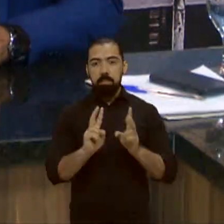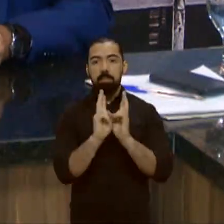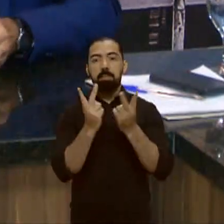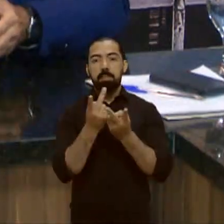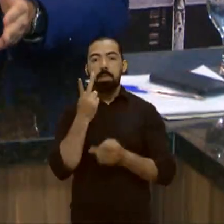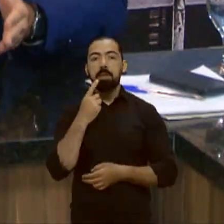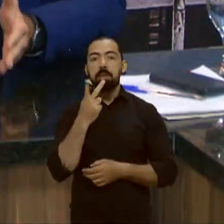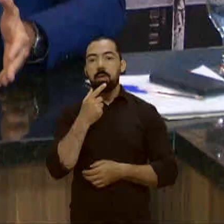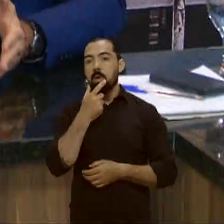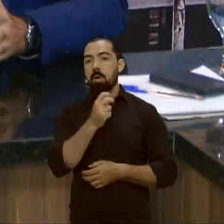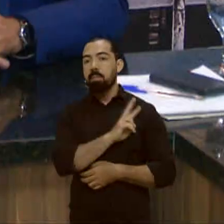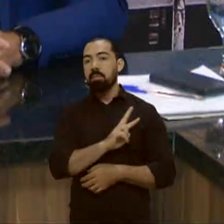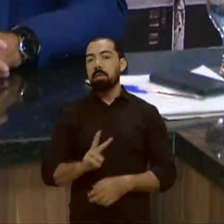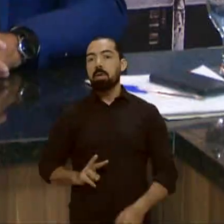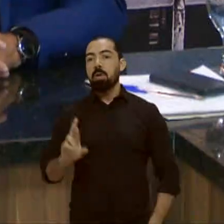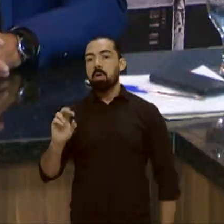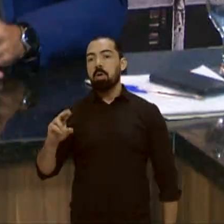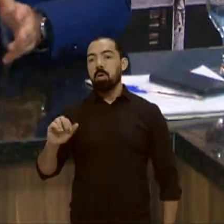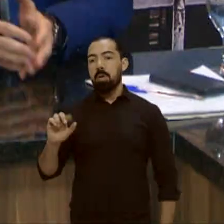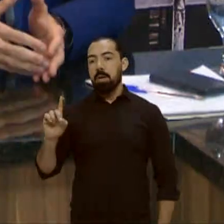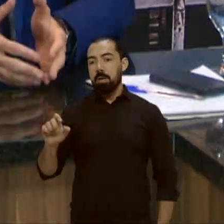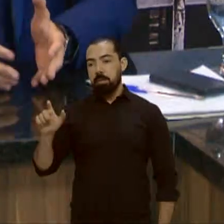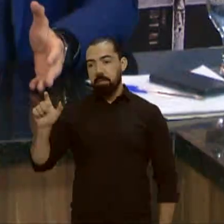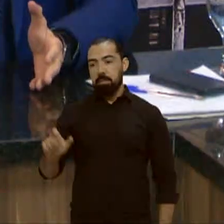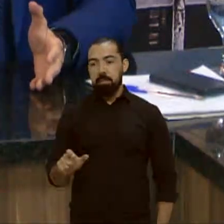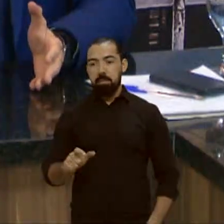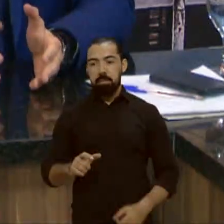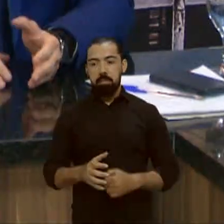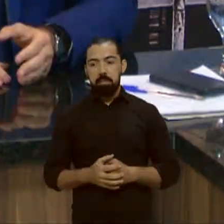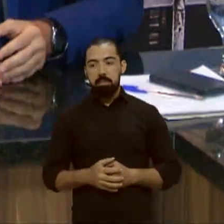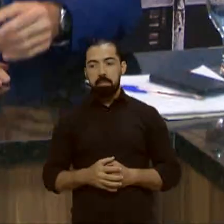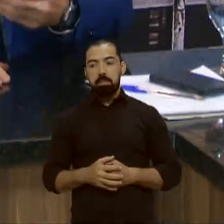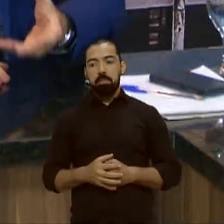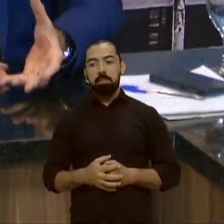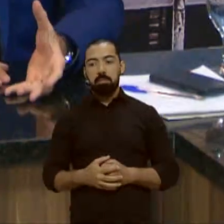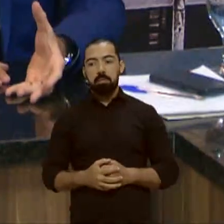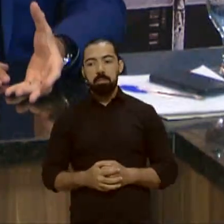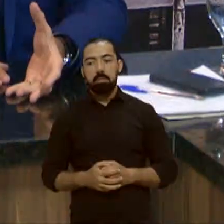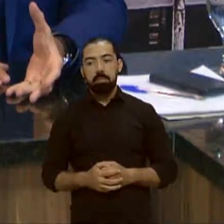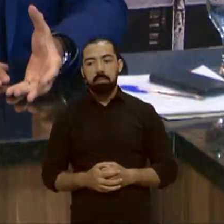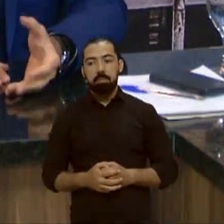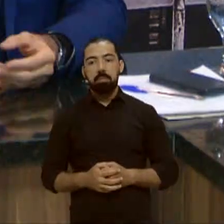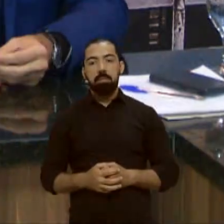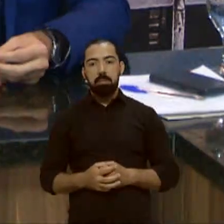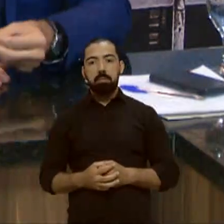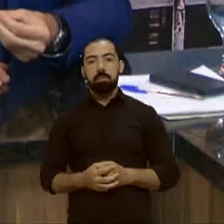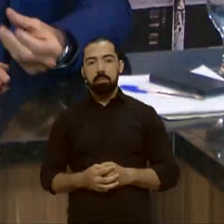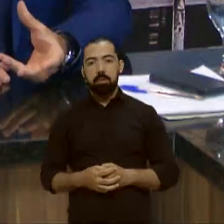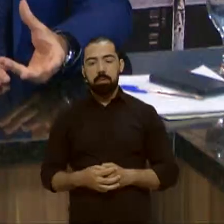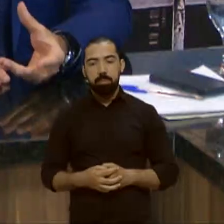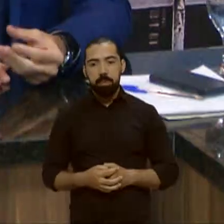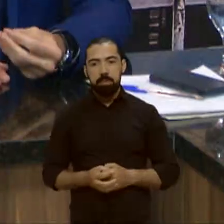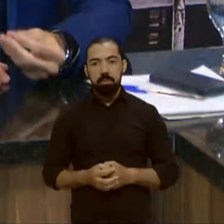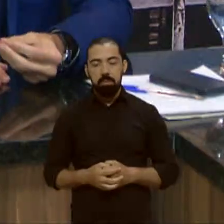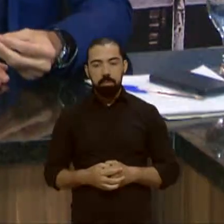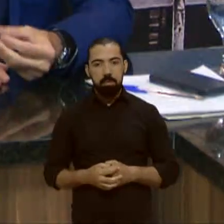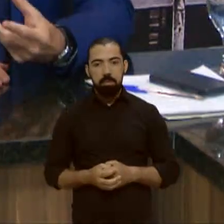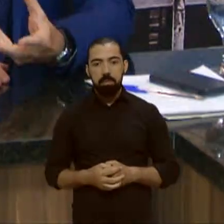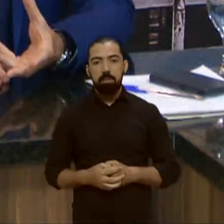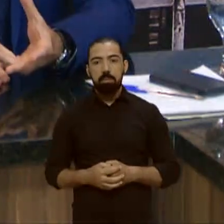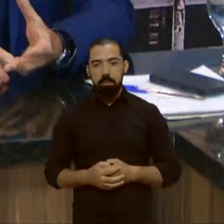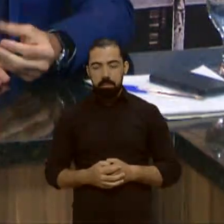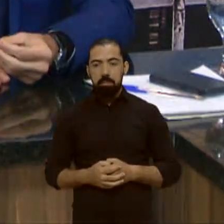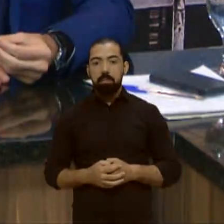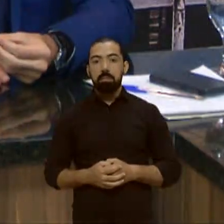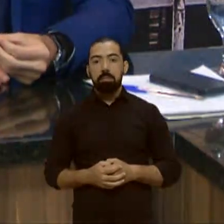vereador Ronaldo Martins, de todos os seus pares, e de todos os órgãos públicos e entidades civis que cuidam da proteção e